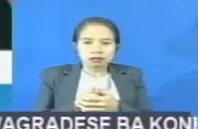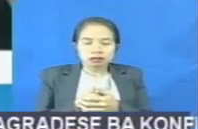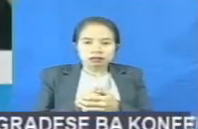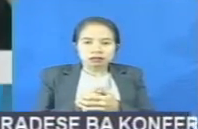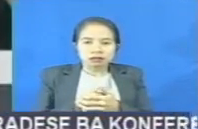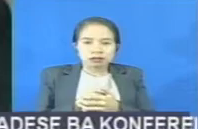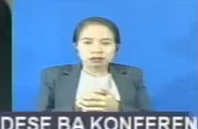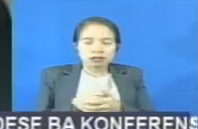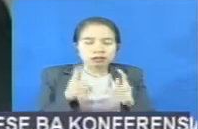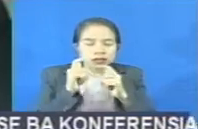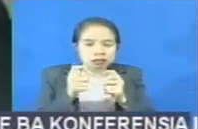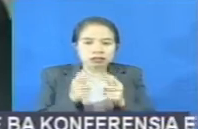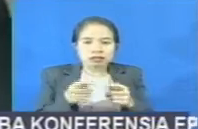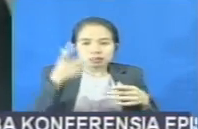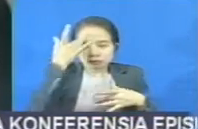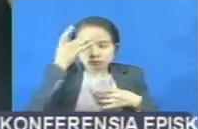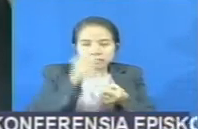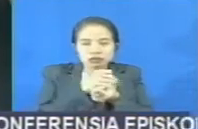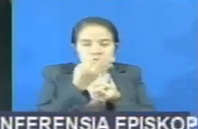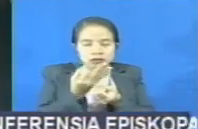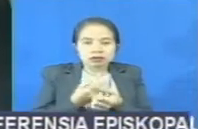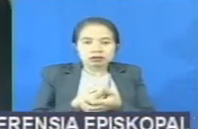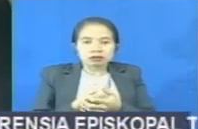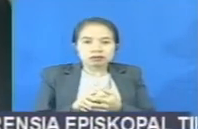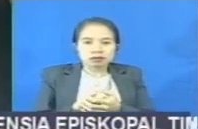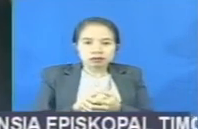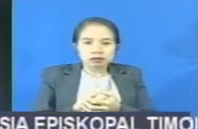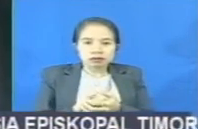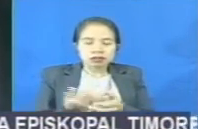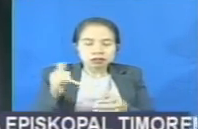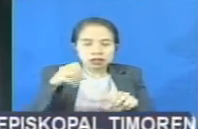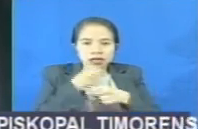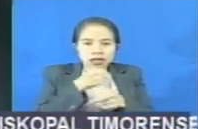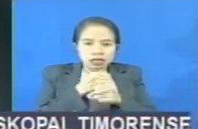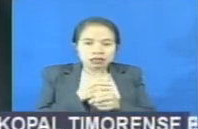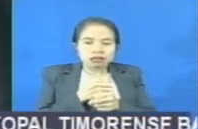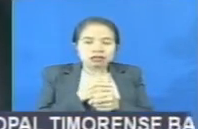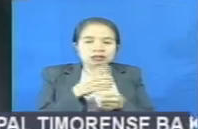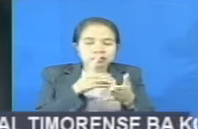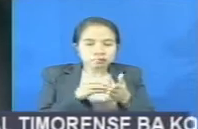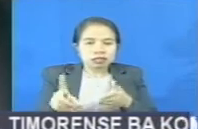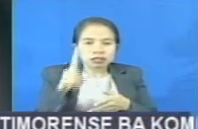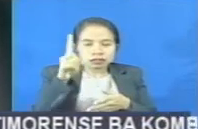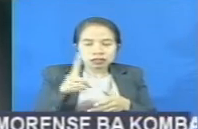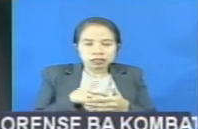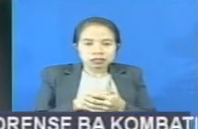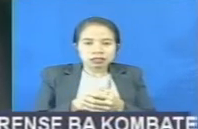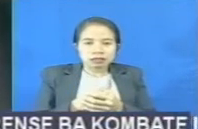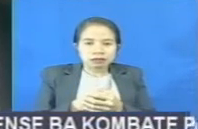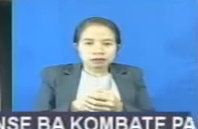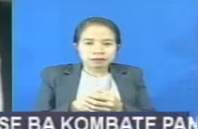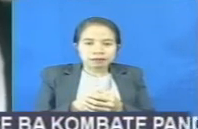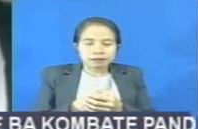coleta santa, a moça da sua opinião. Vamos tirar lá o dia da semana ainda, lá a hora,